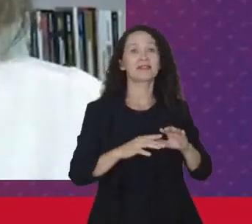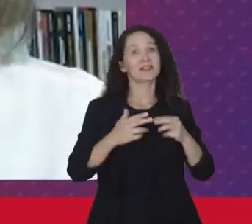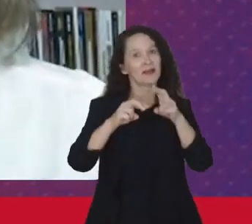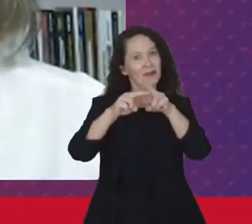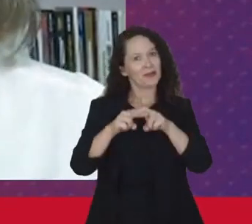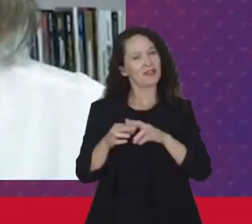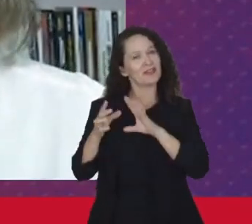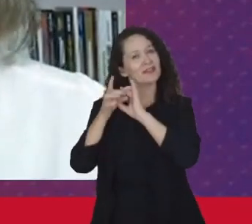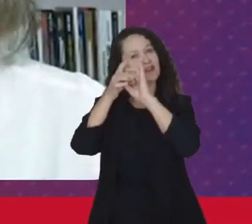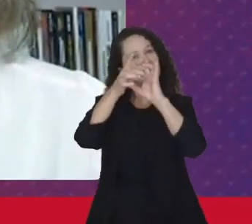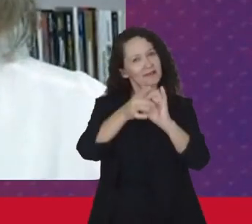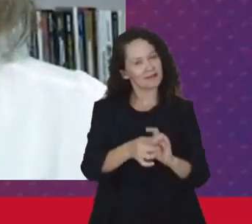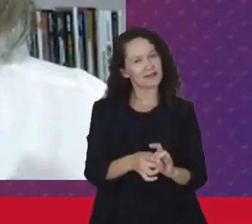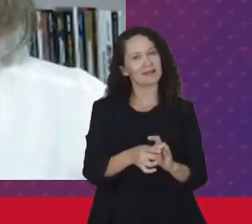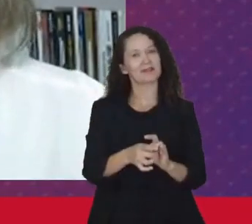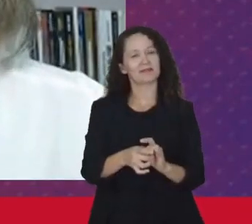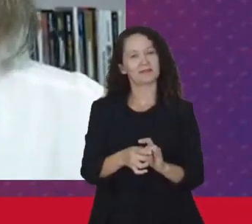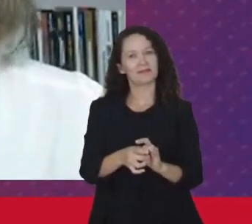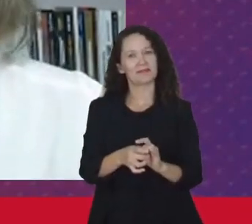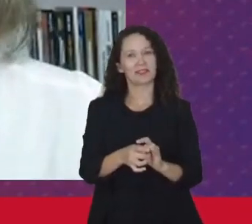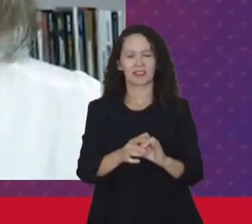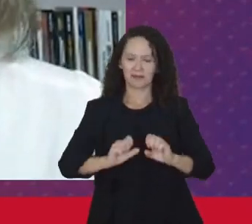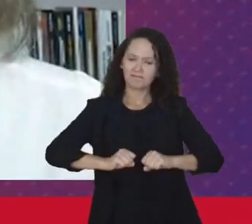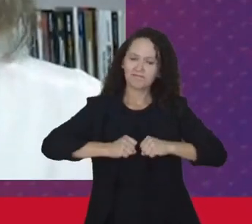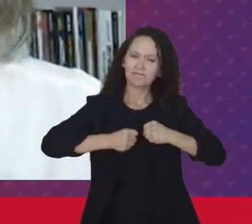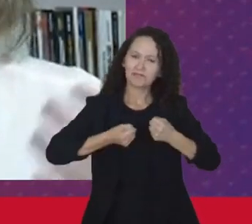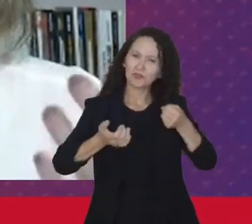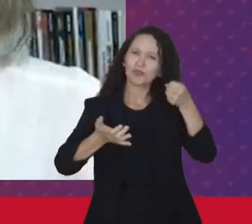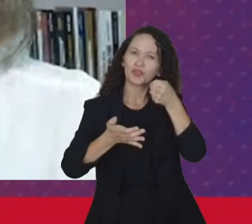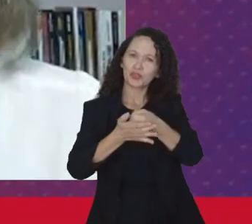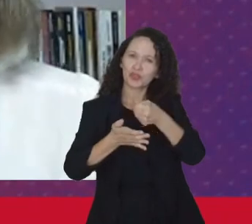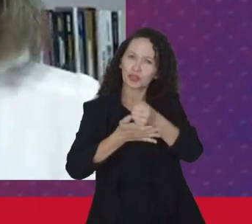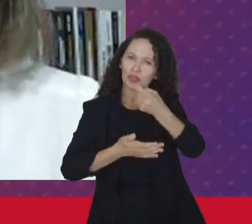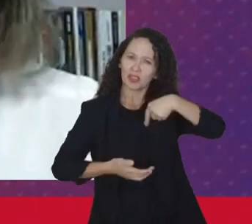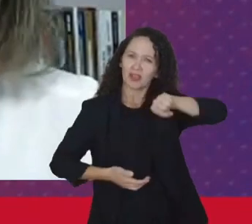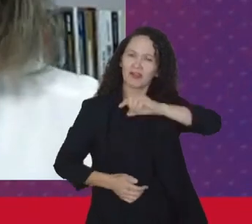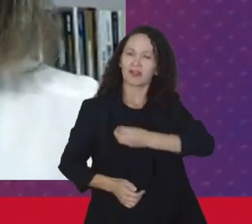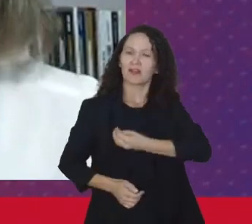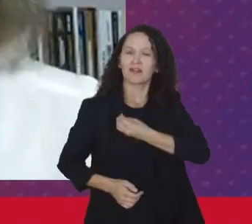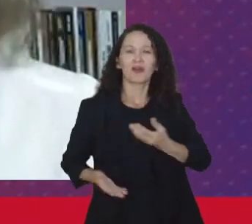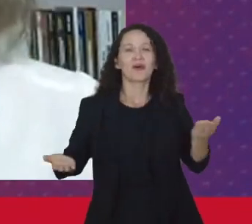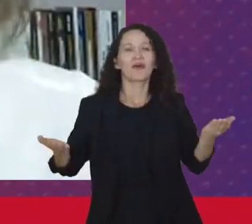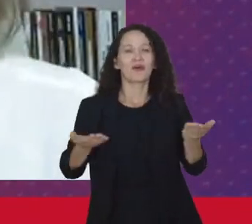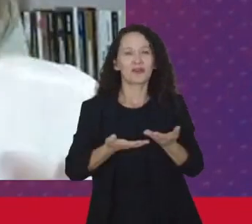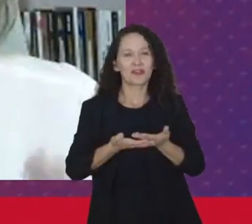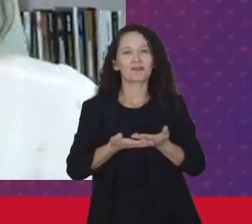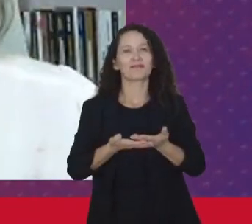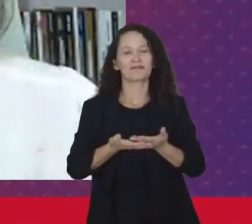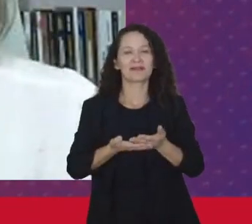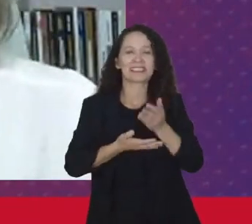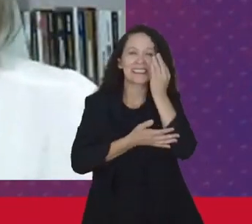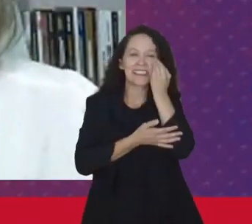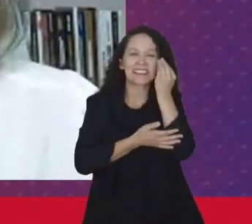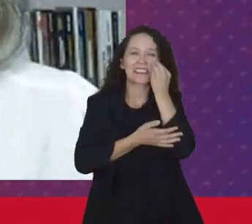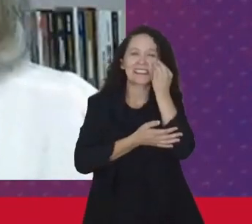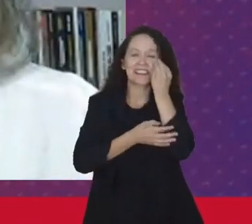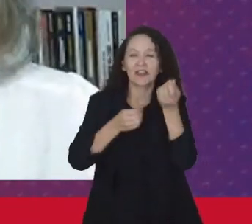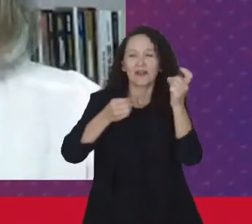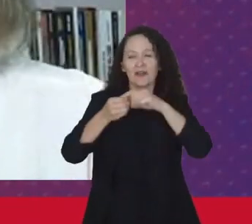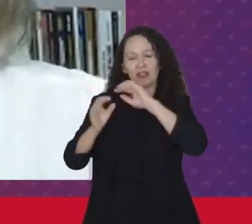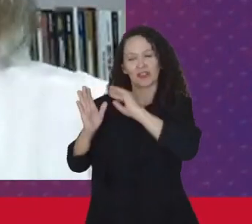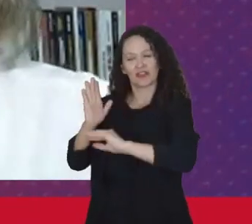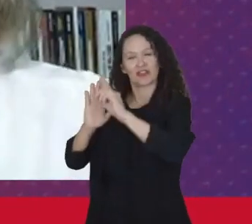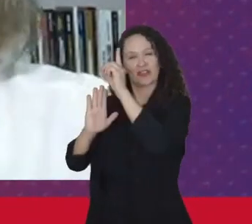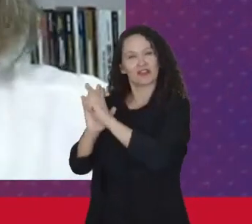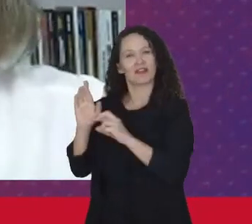nesse contexto, né, de embate que nós vivenciamos atualmente, tentativas de retrocesso